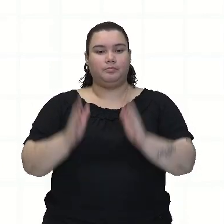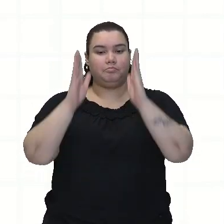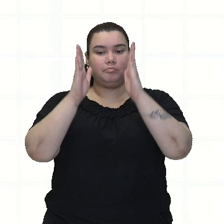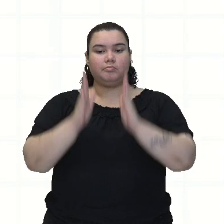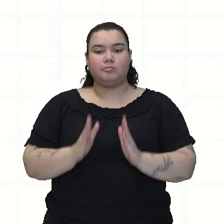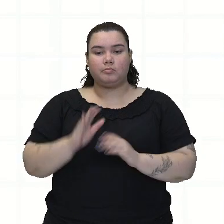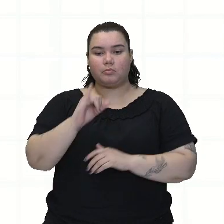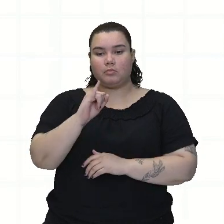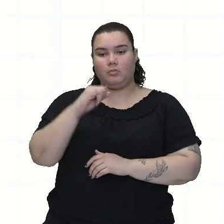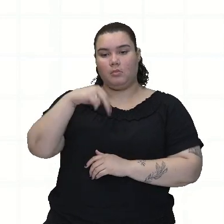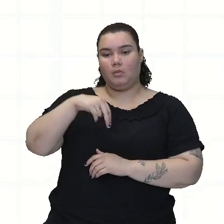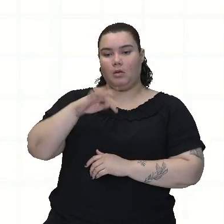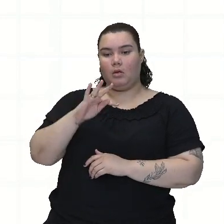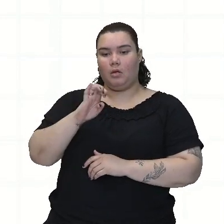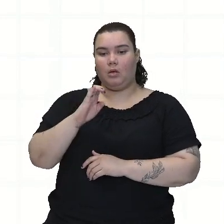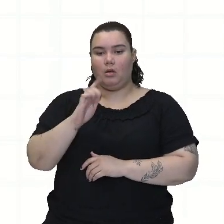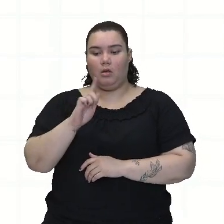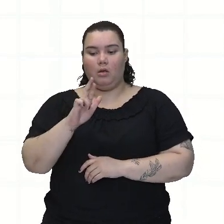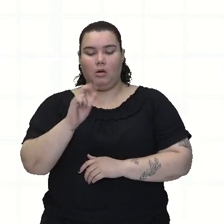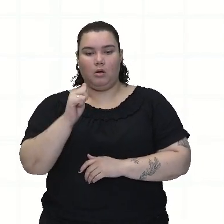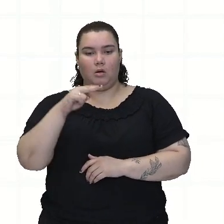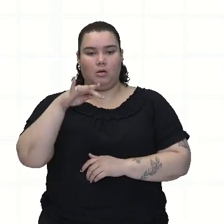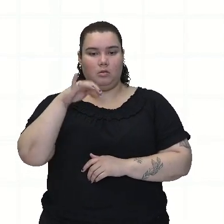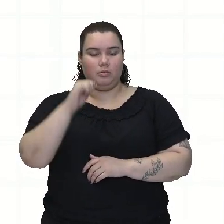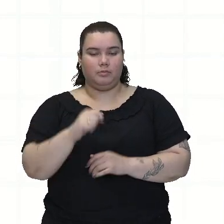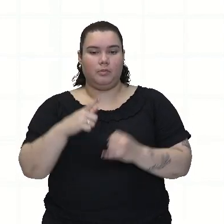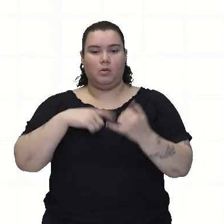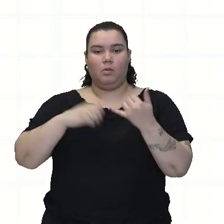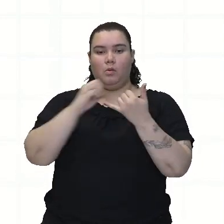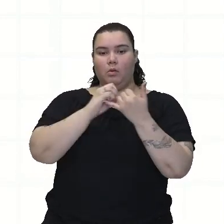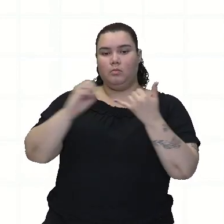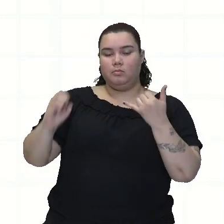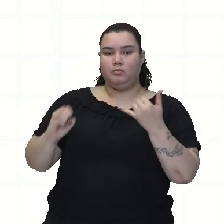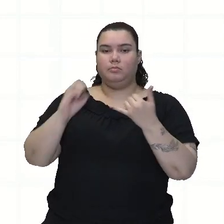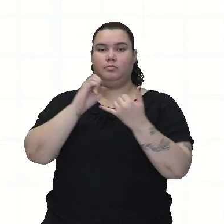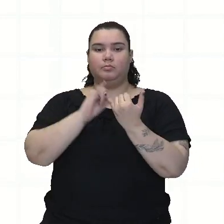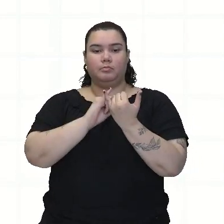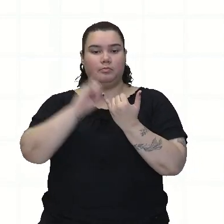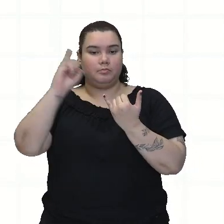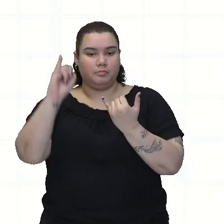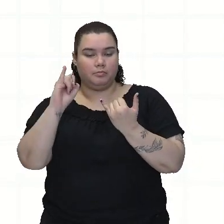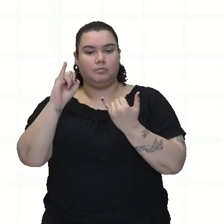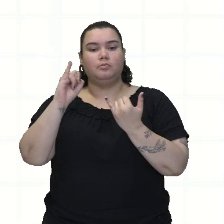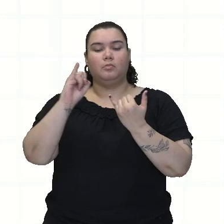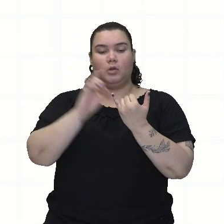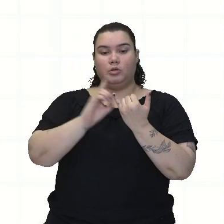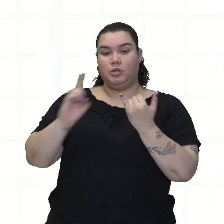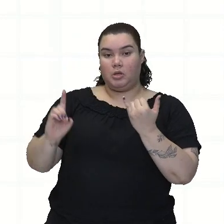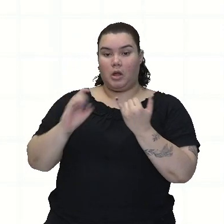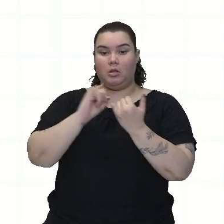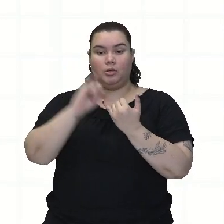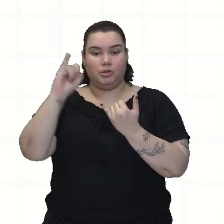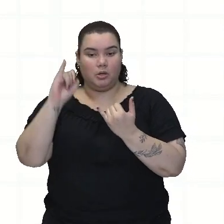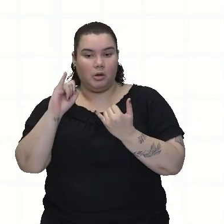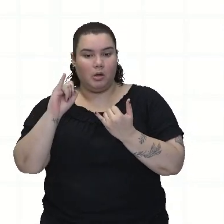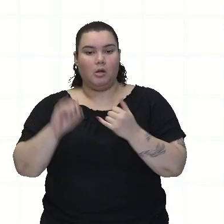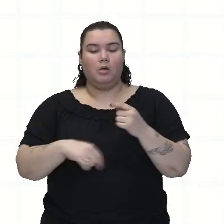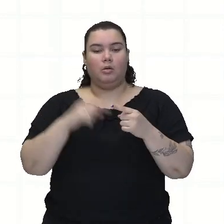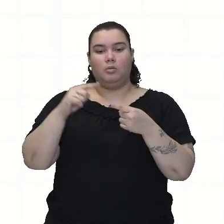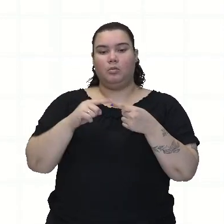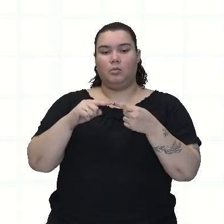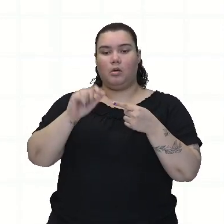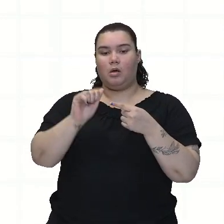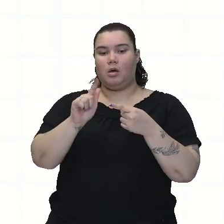São o objeto direto, o objeto indireto, o agente da passiva, o complemento nominal e o predicativo do sujeito. Também temos